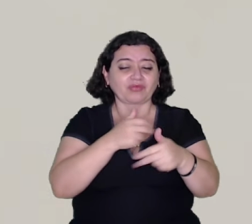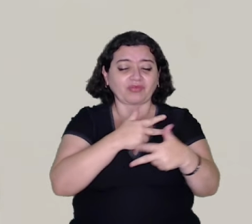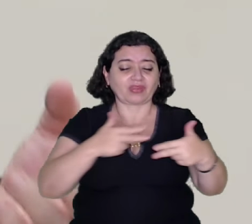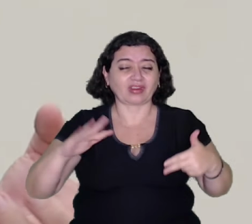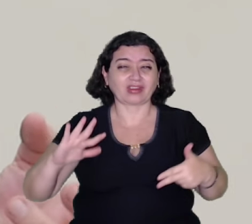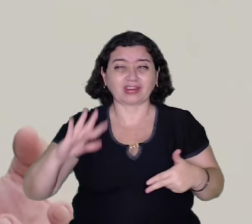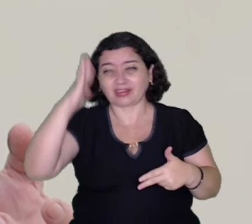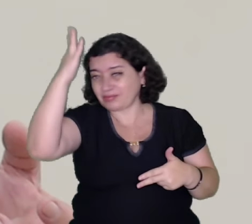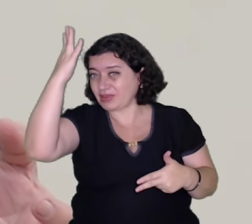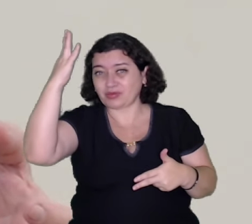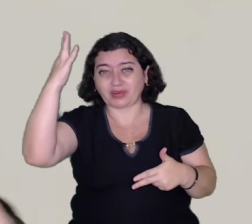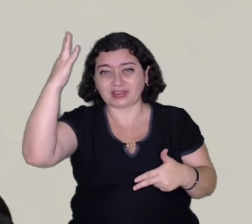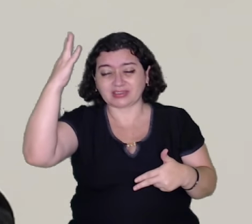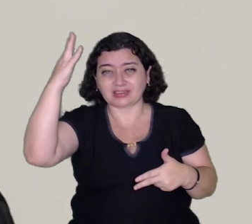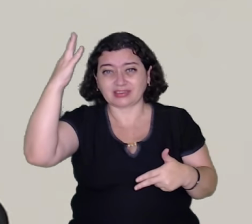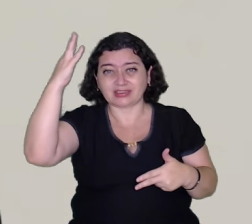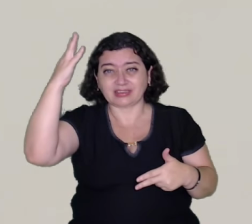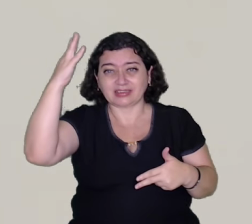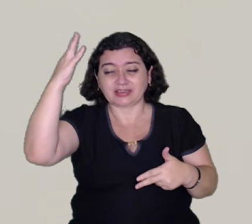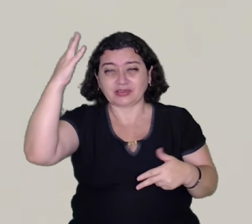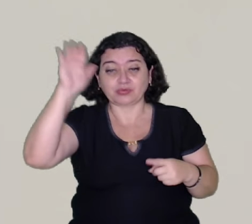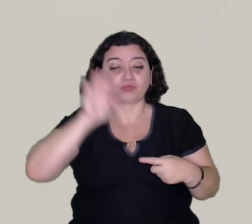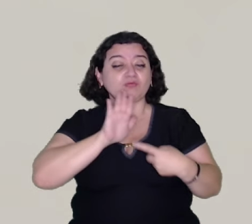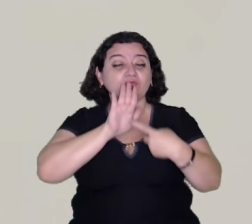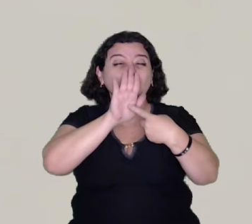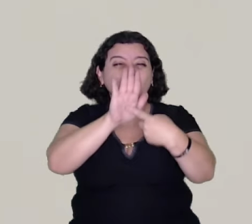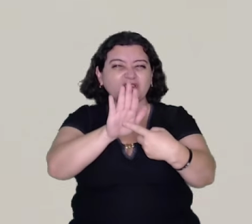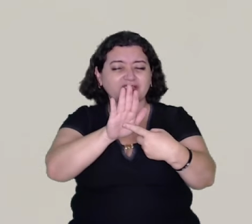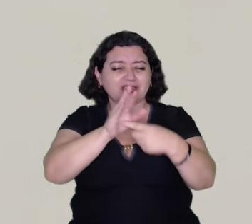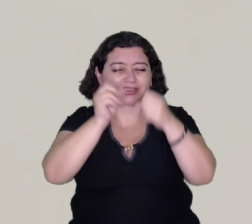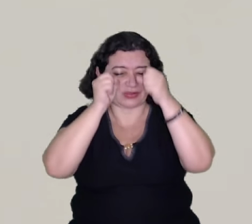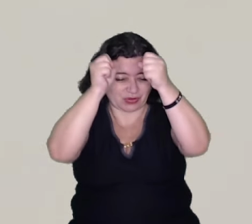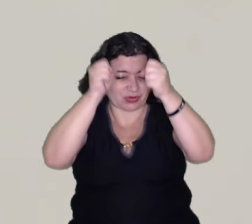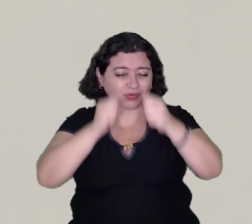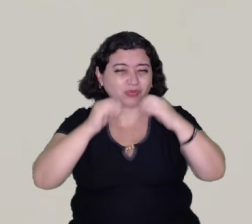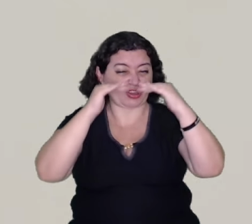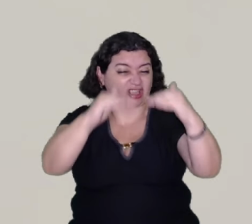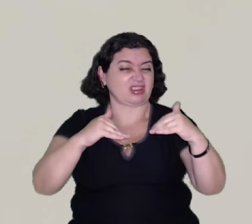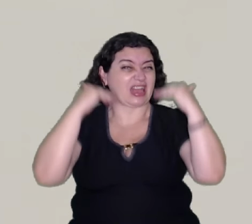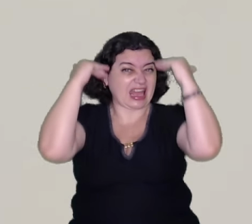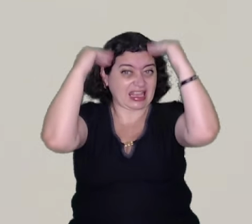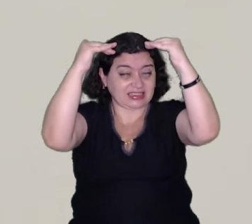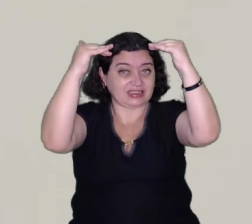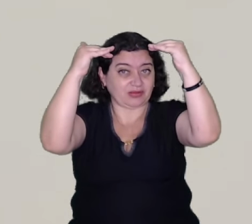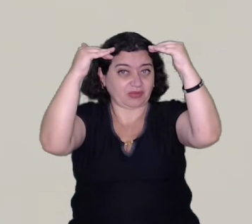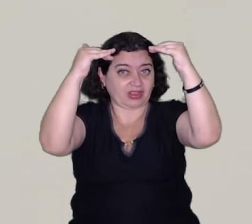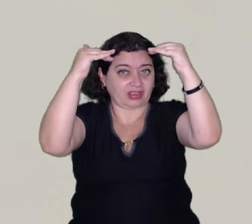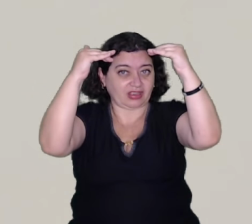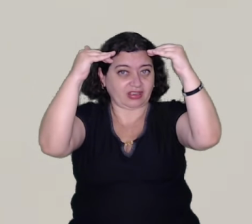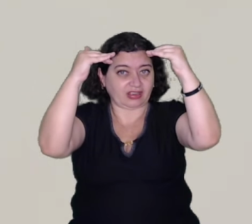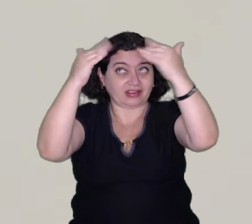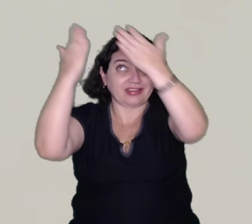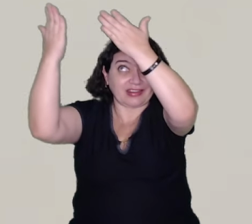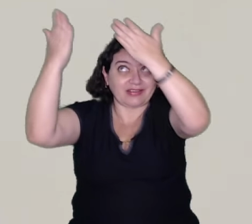situação, uma circunstância, manifestando um poder sobrenatural vindo de Deus.